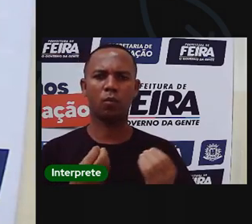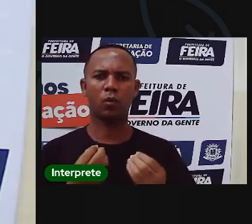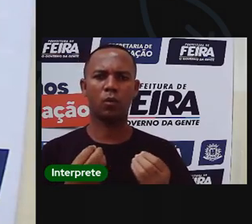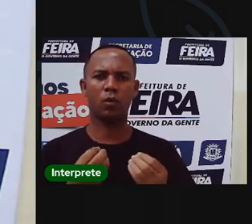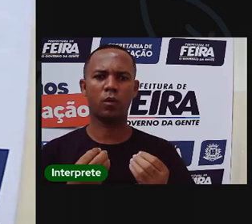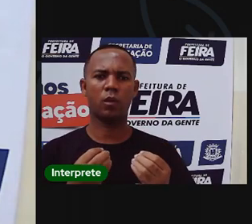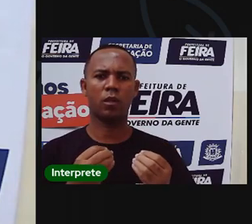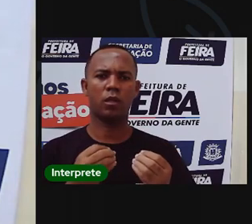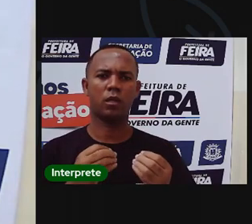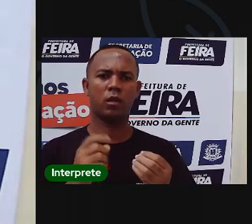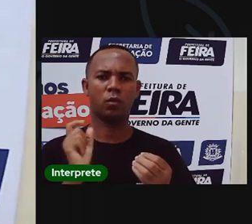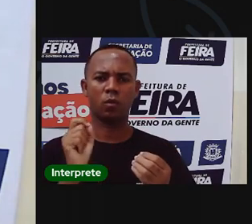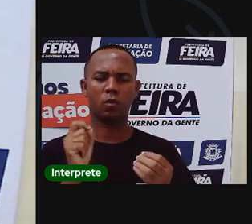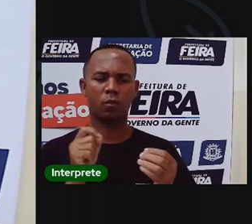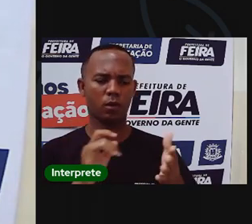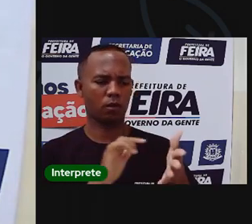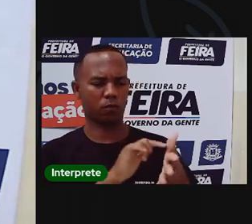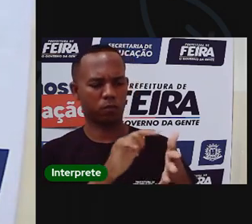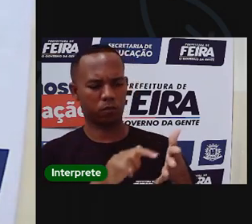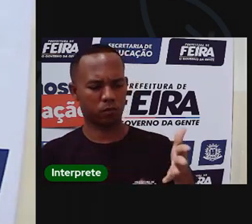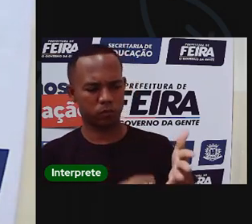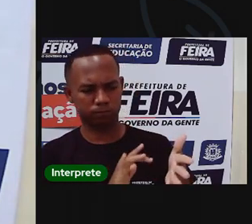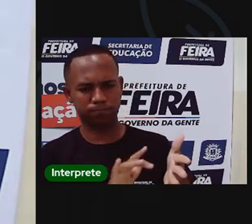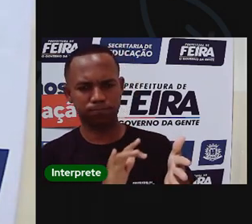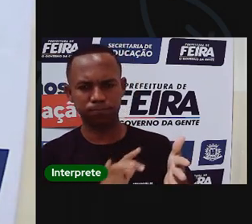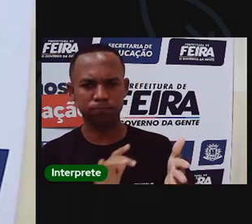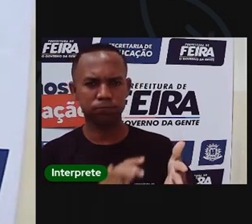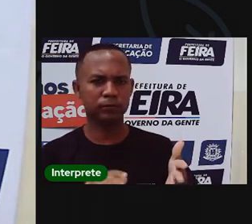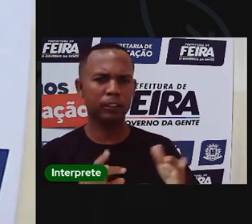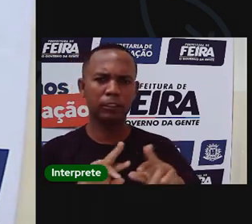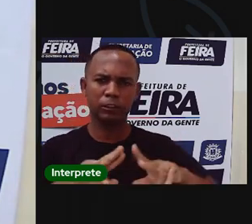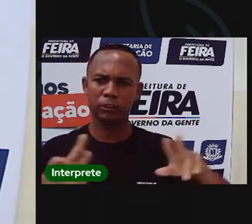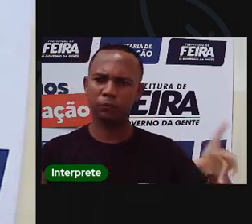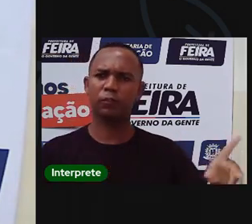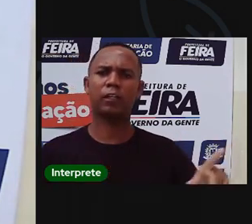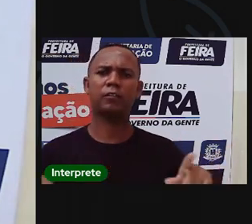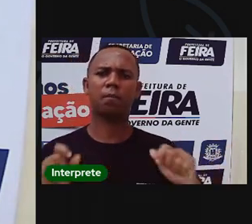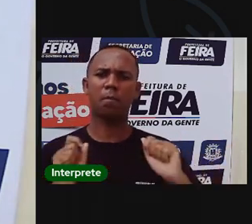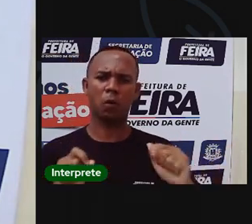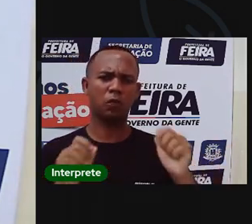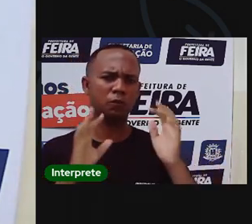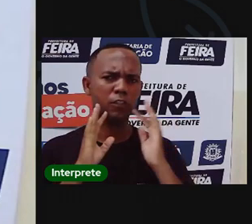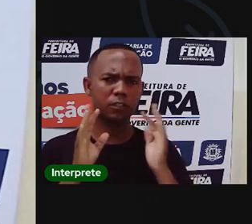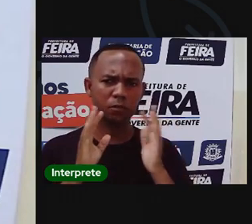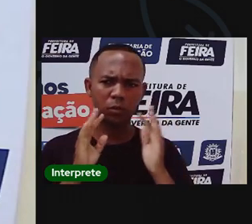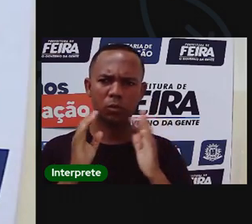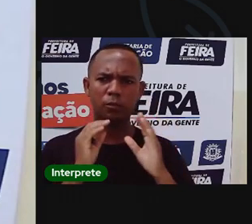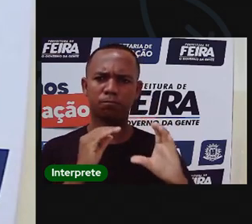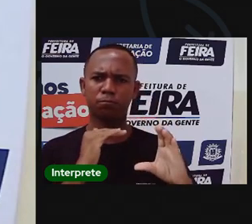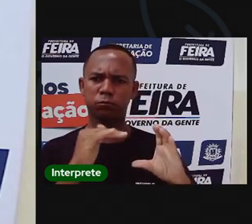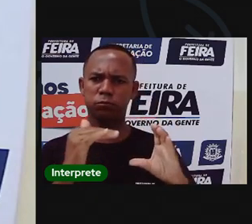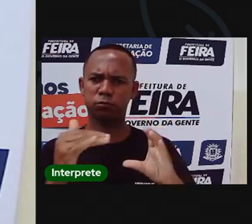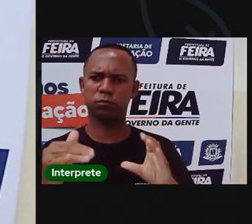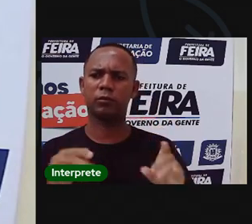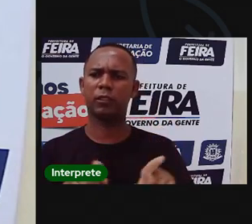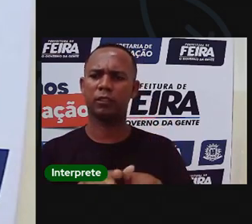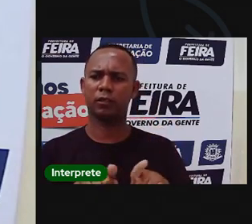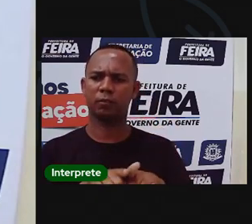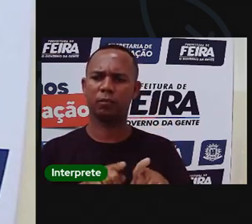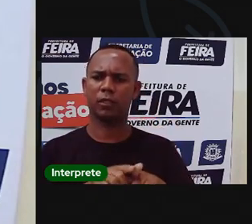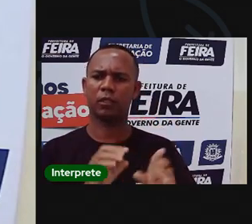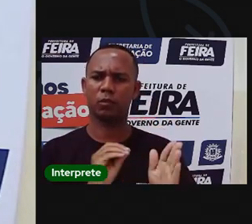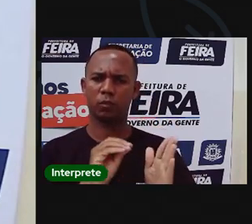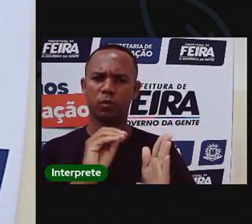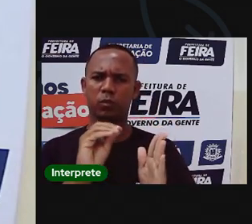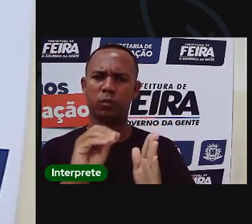links, né, da Seduc, as redes sociais da Seduc, o Instagram, pode marcar o Facebook, tá bom? E aí vocês vão estar